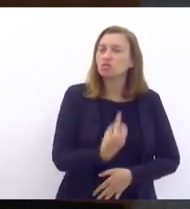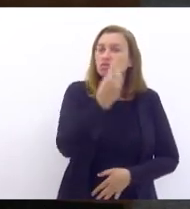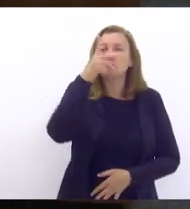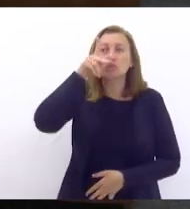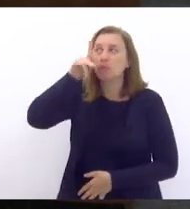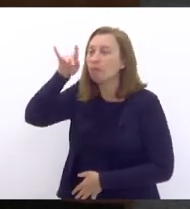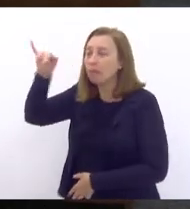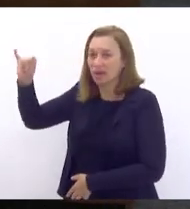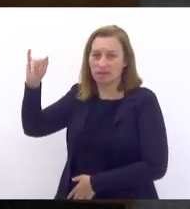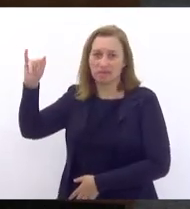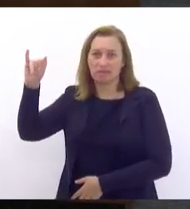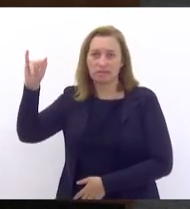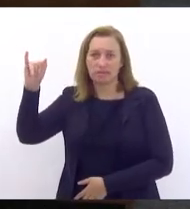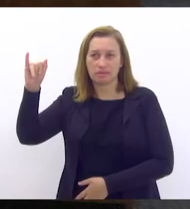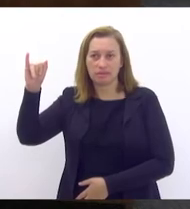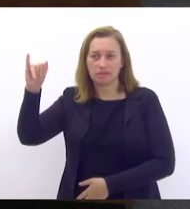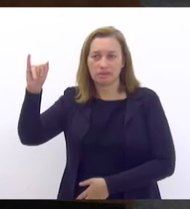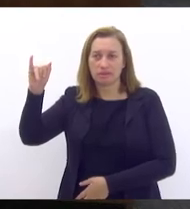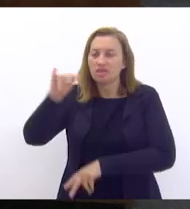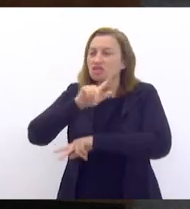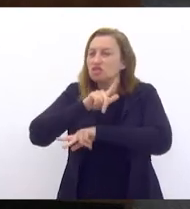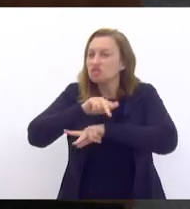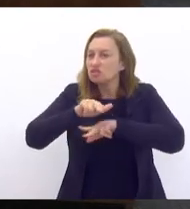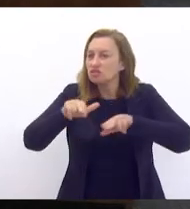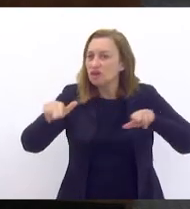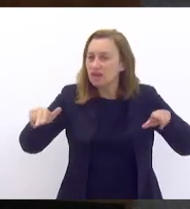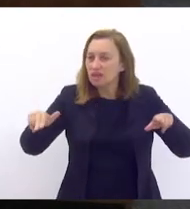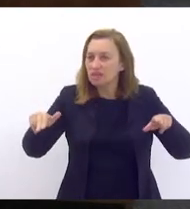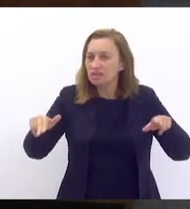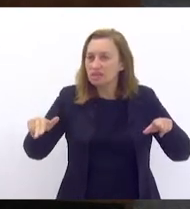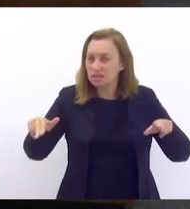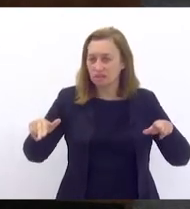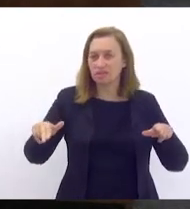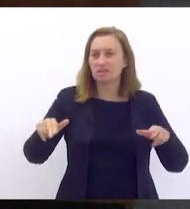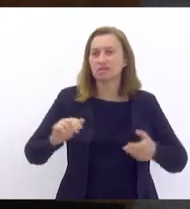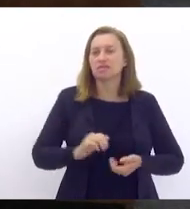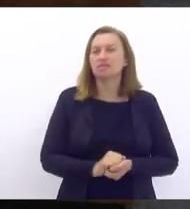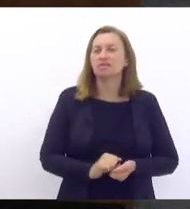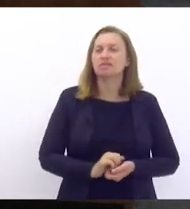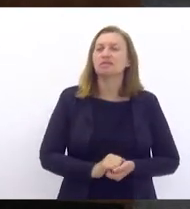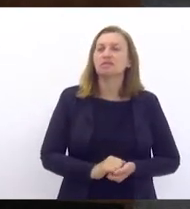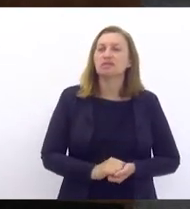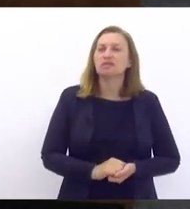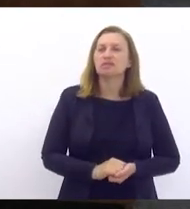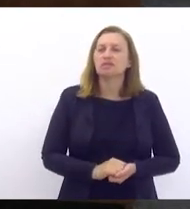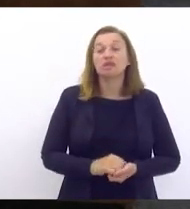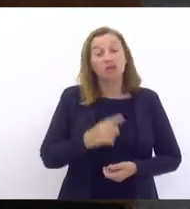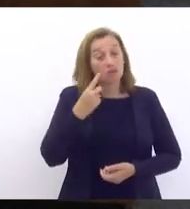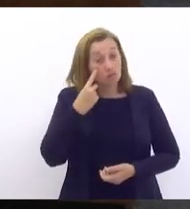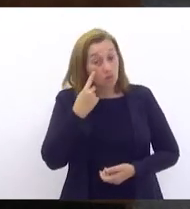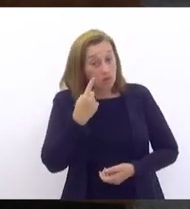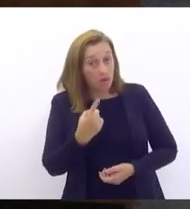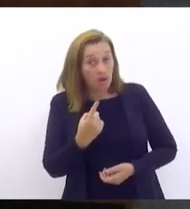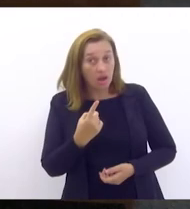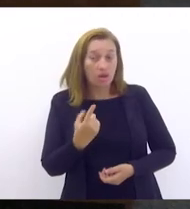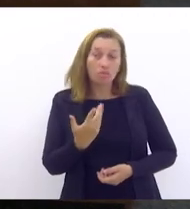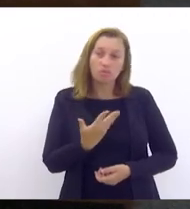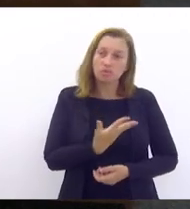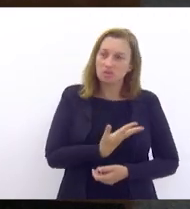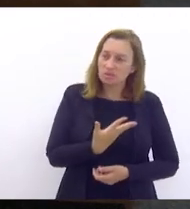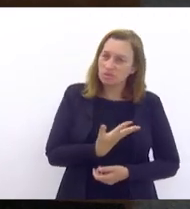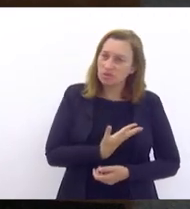pai que tem diversas denominações, a gente tem que olhar para os companheiros,